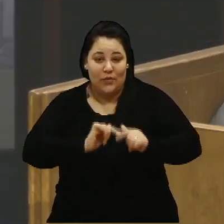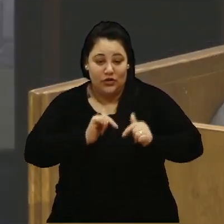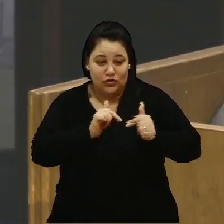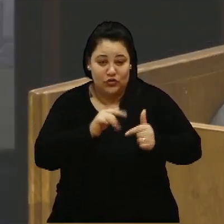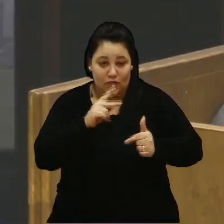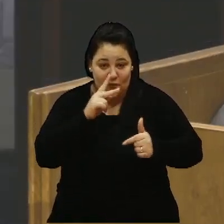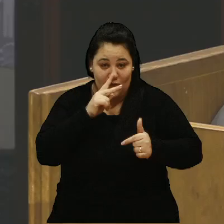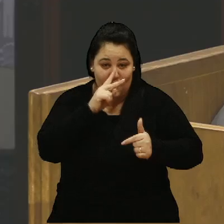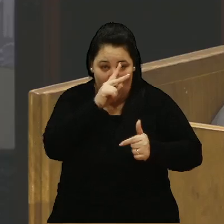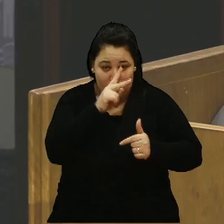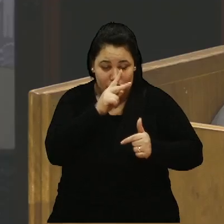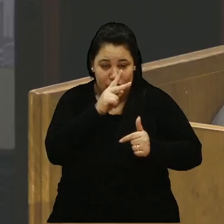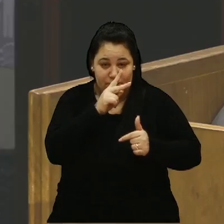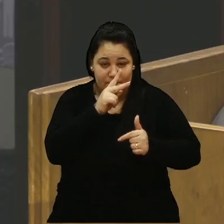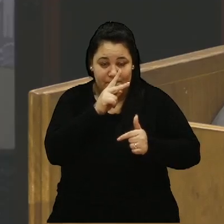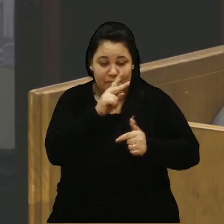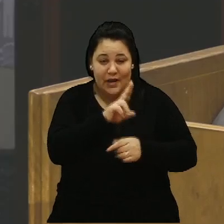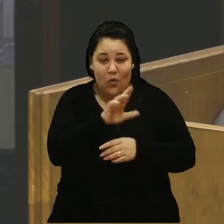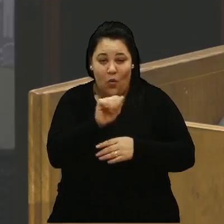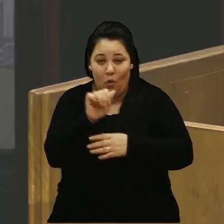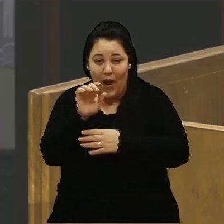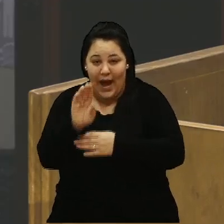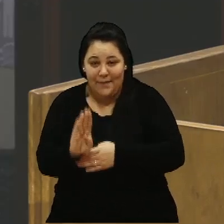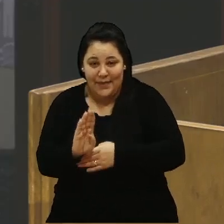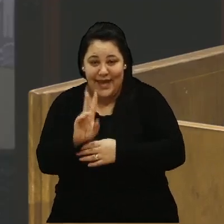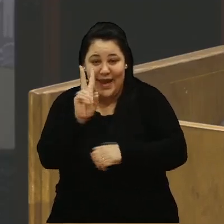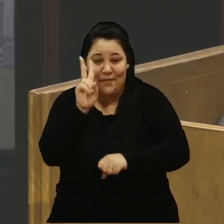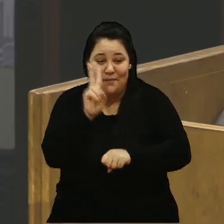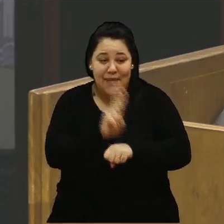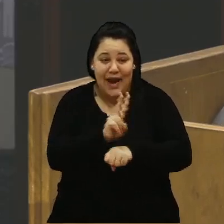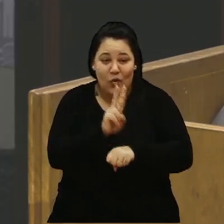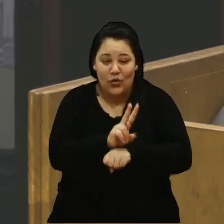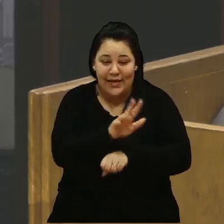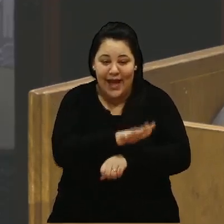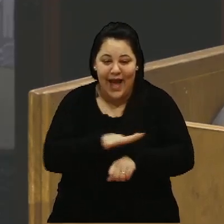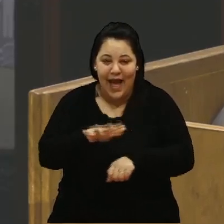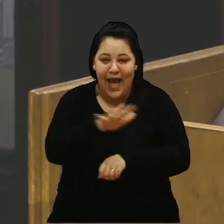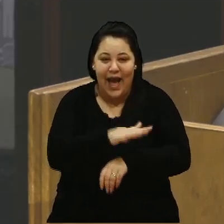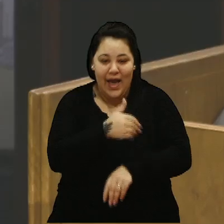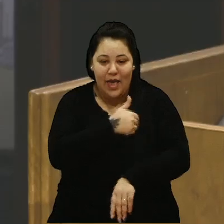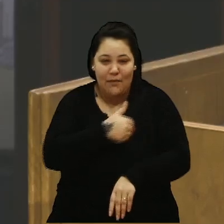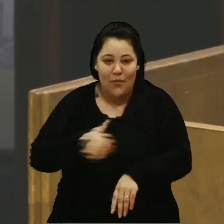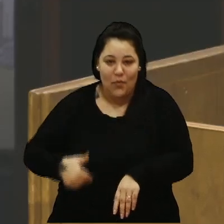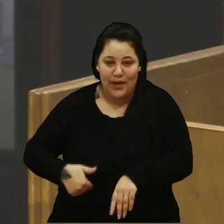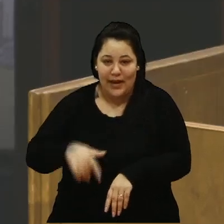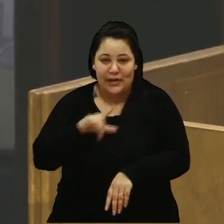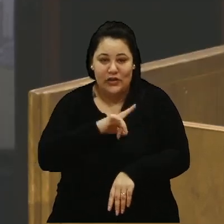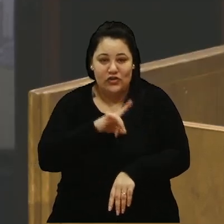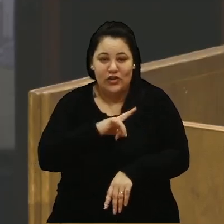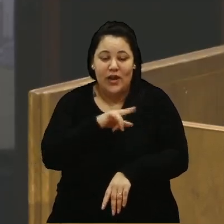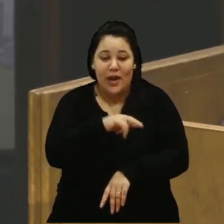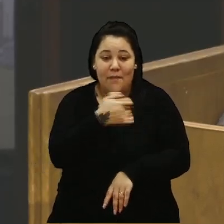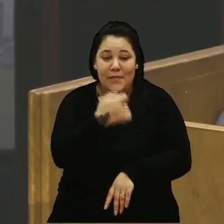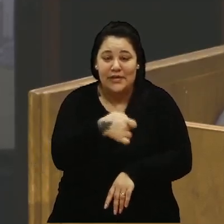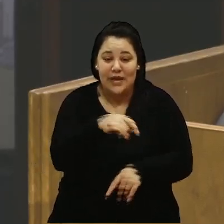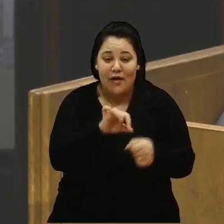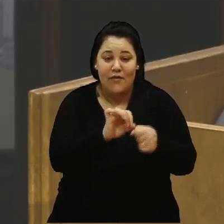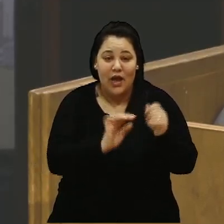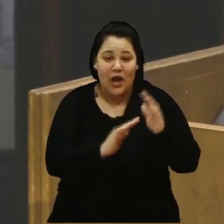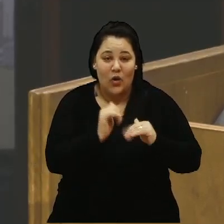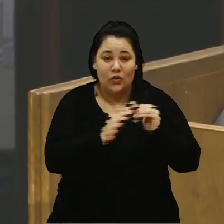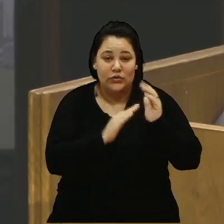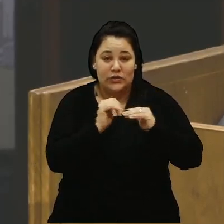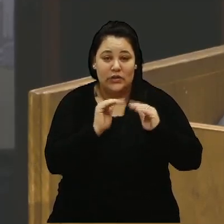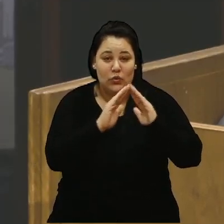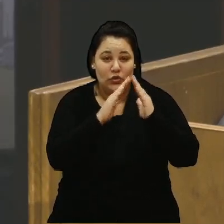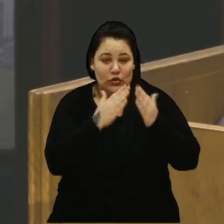UAB foi no sentido de preservar as áreas públicas necessárias à construção de